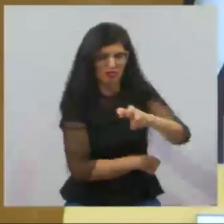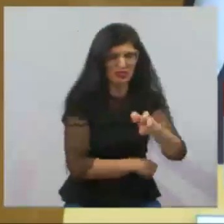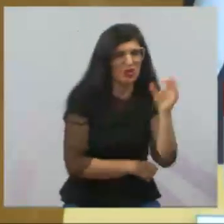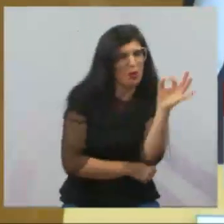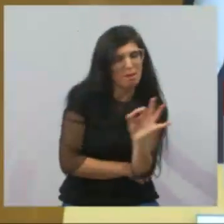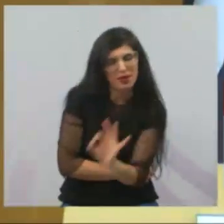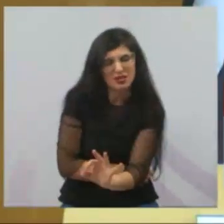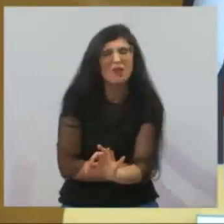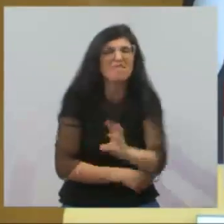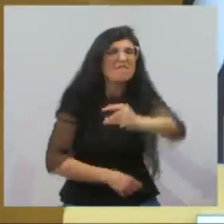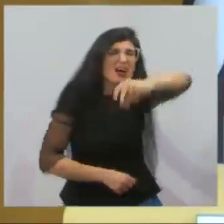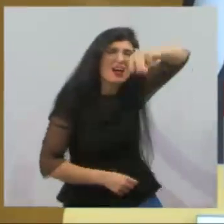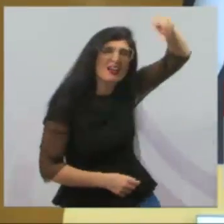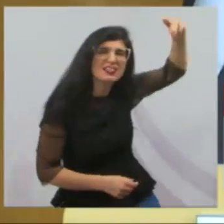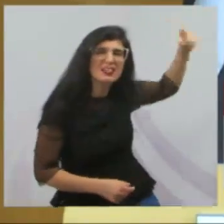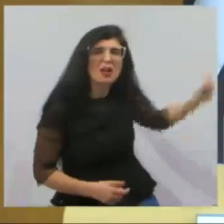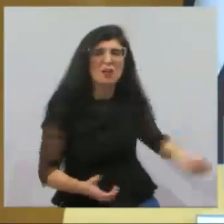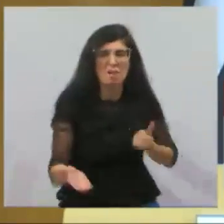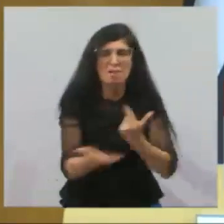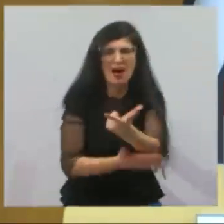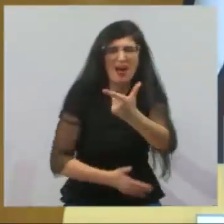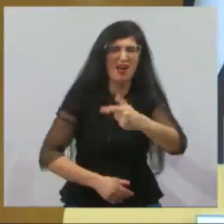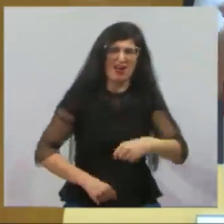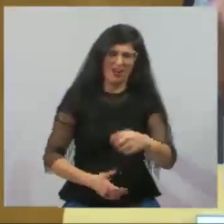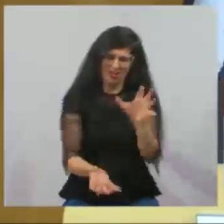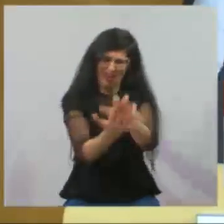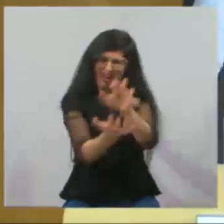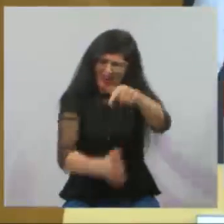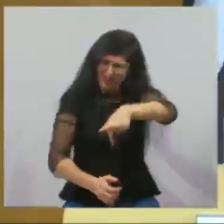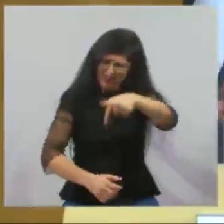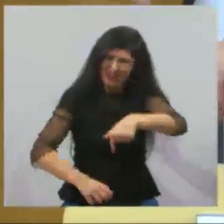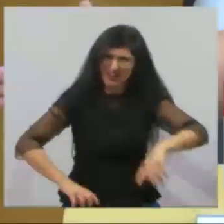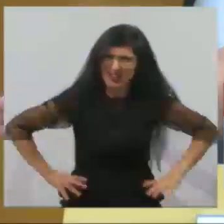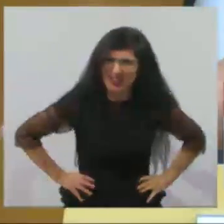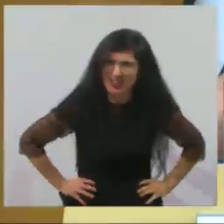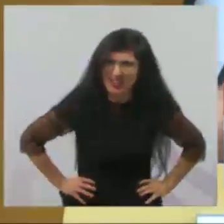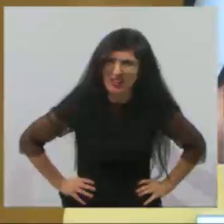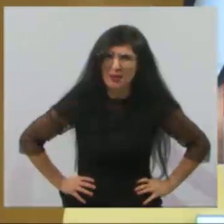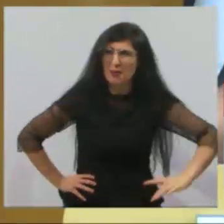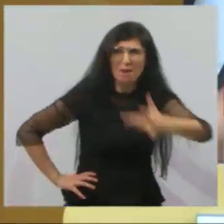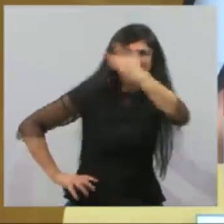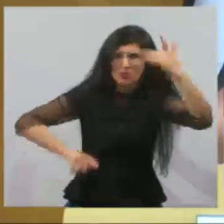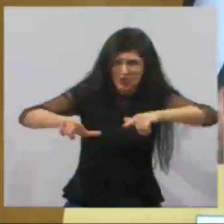muito tempo. E agora nós vamos ter que seguir essa linha